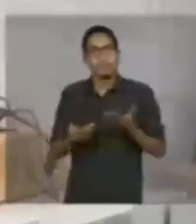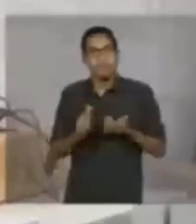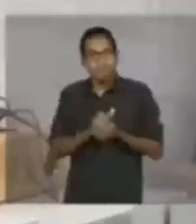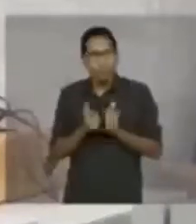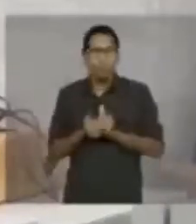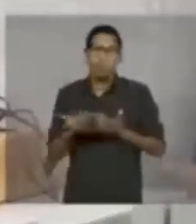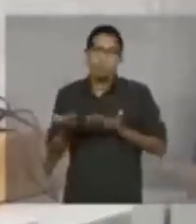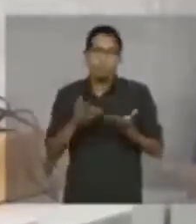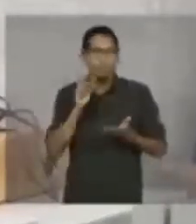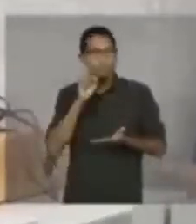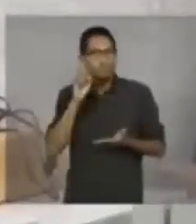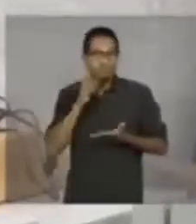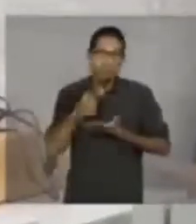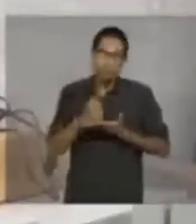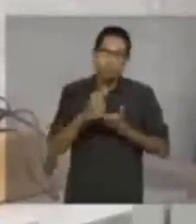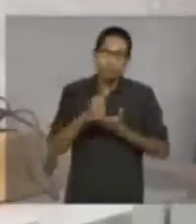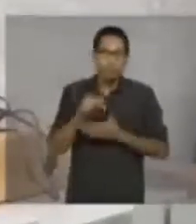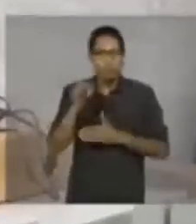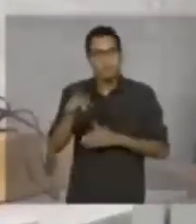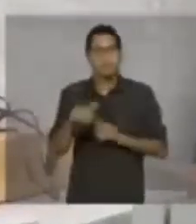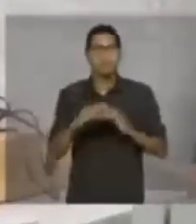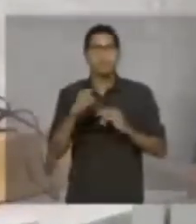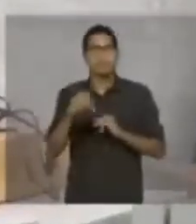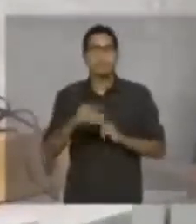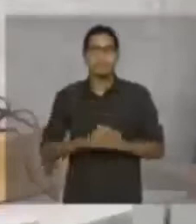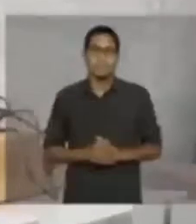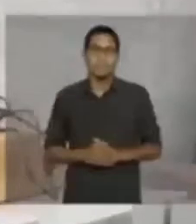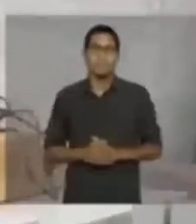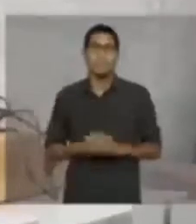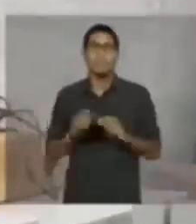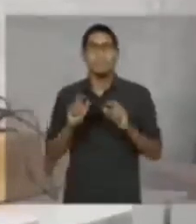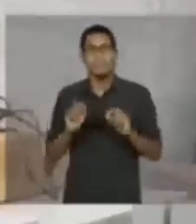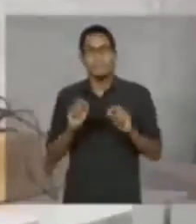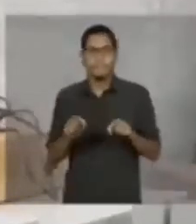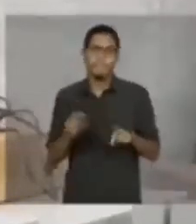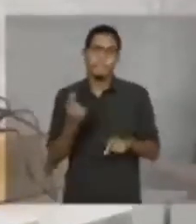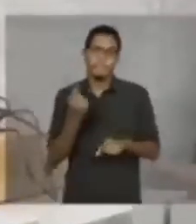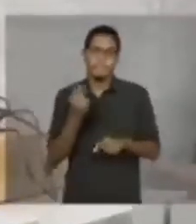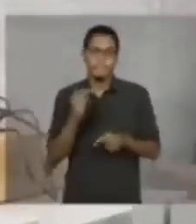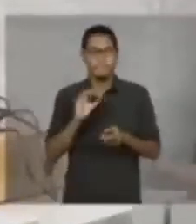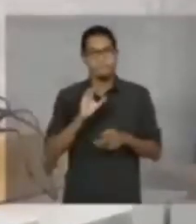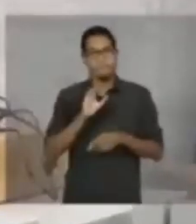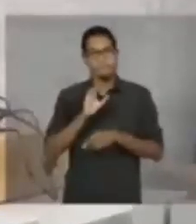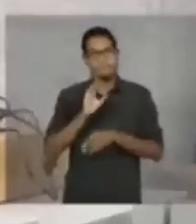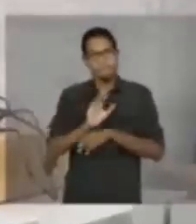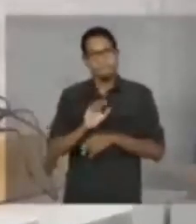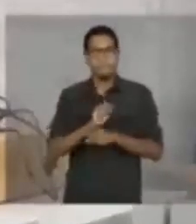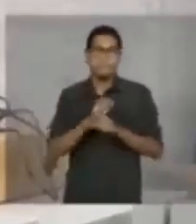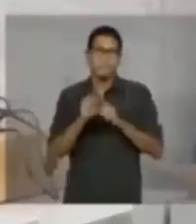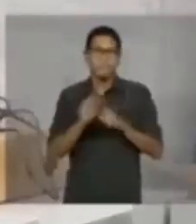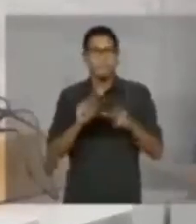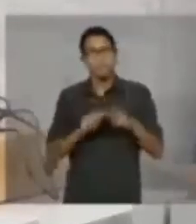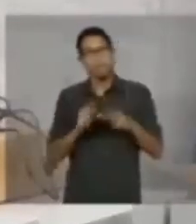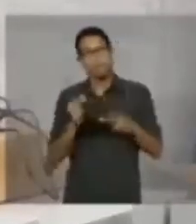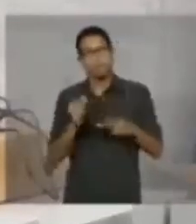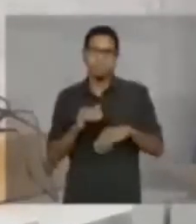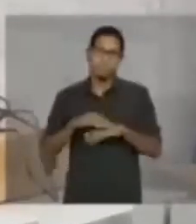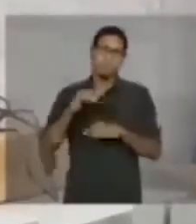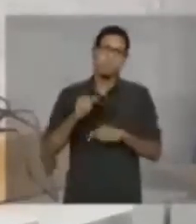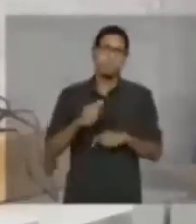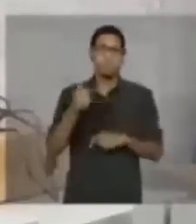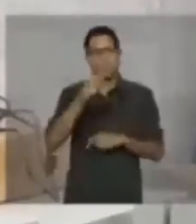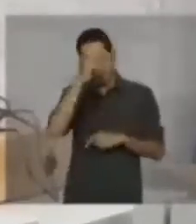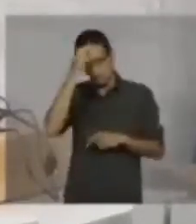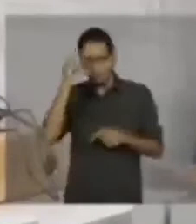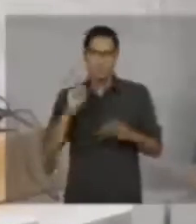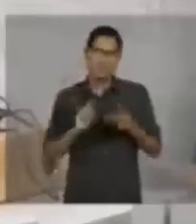servida diariamente em domicílio. Então, eu quero mais dinheiro para assistência social, eu quero mais dinheiro para subprefeituras, eu quero mais dinheiro para o